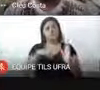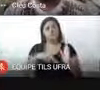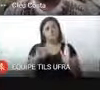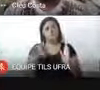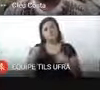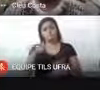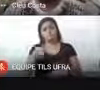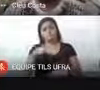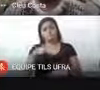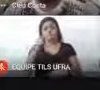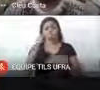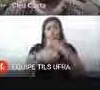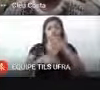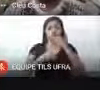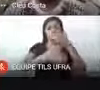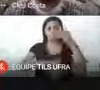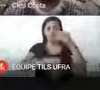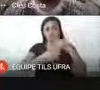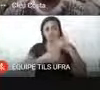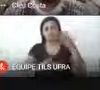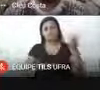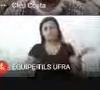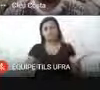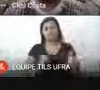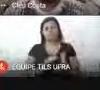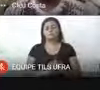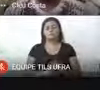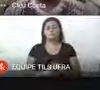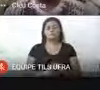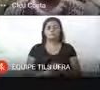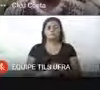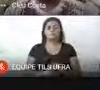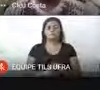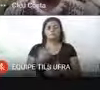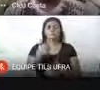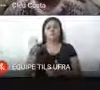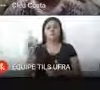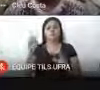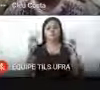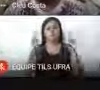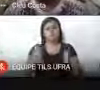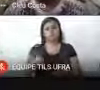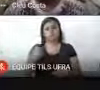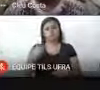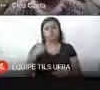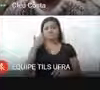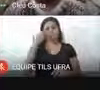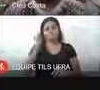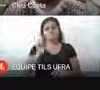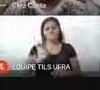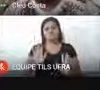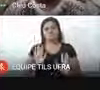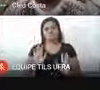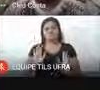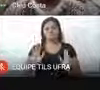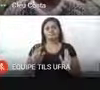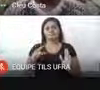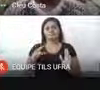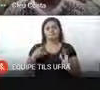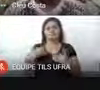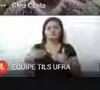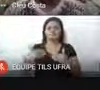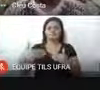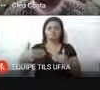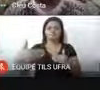sugestão, se vocês têm alguma coisa a nos dizer, assim, para outras temáticas, né? A gente não sabe até quando a gente vai manter